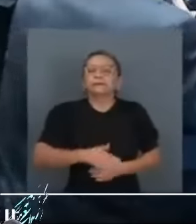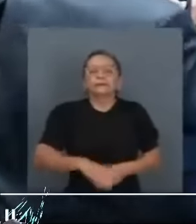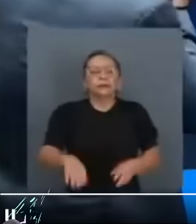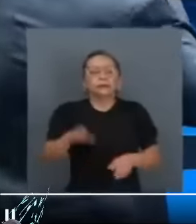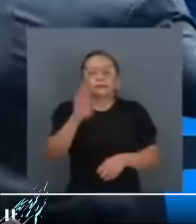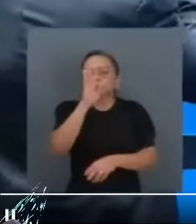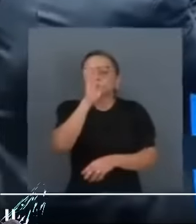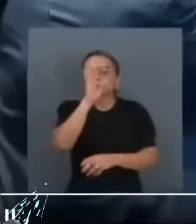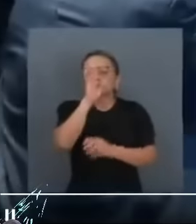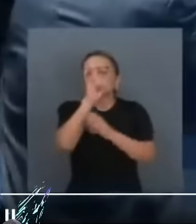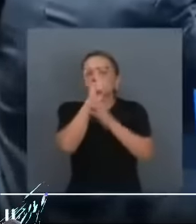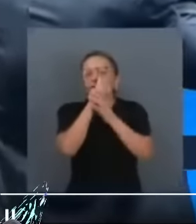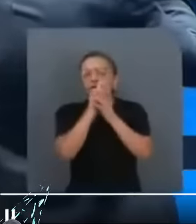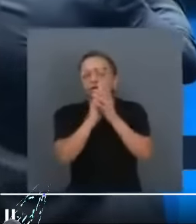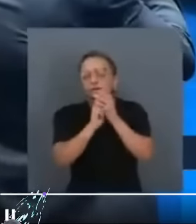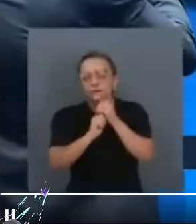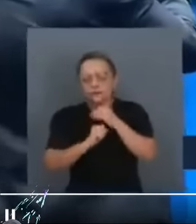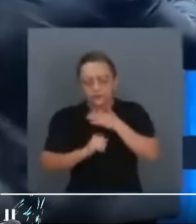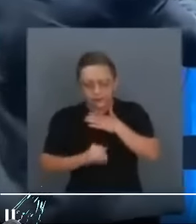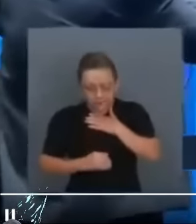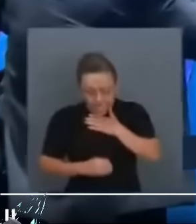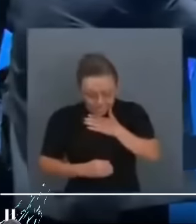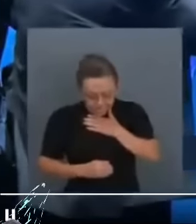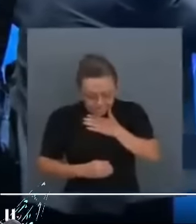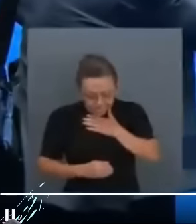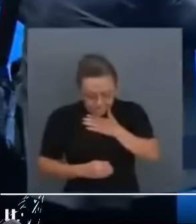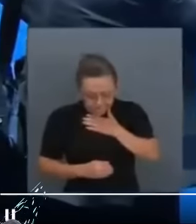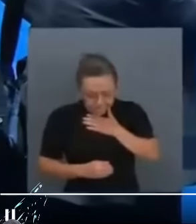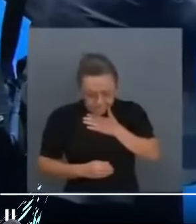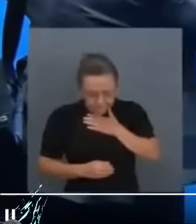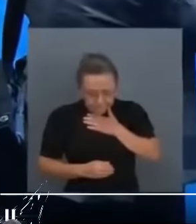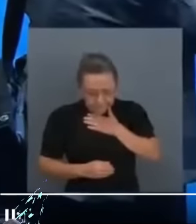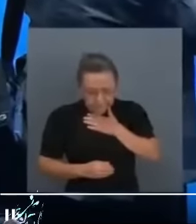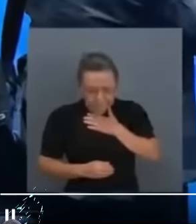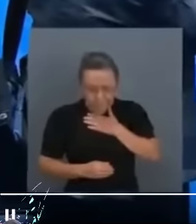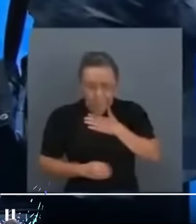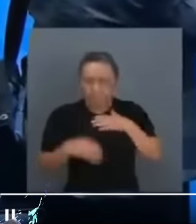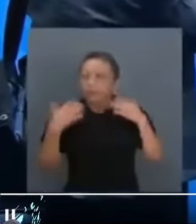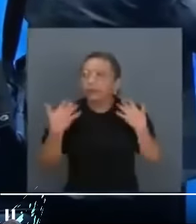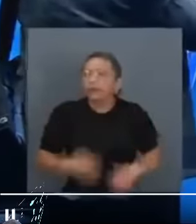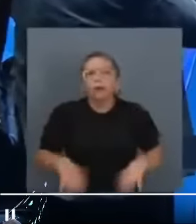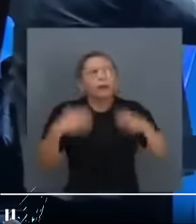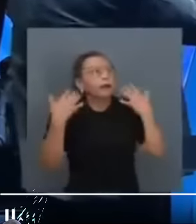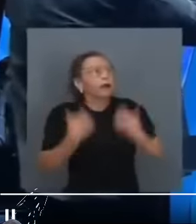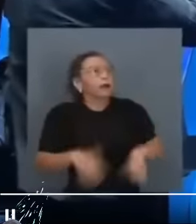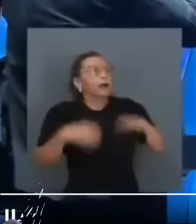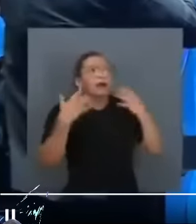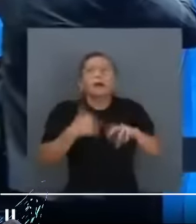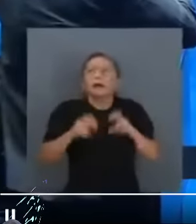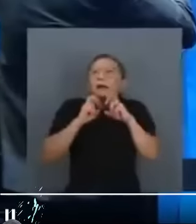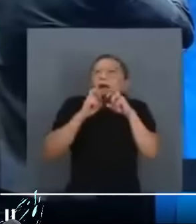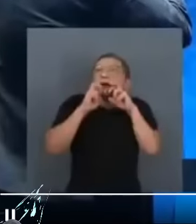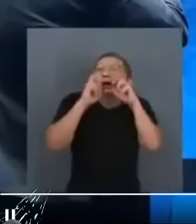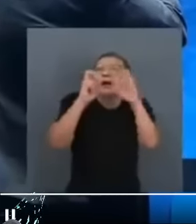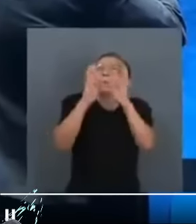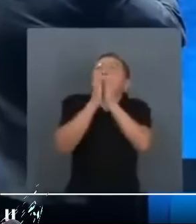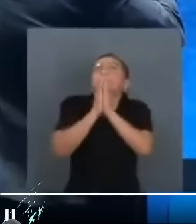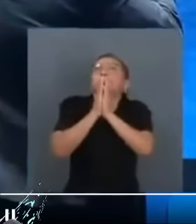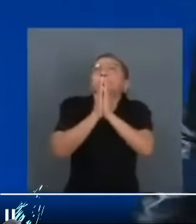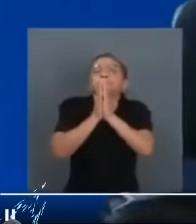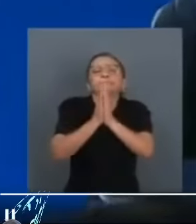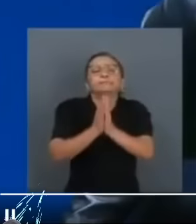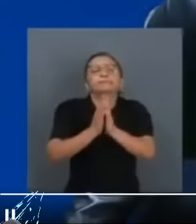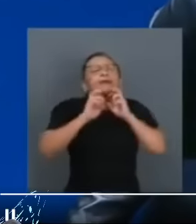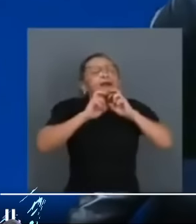acho que é a minha vertente mais mais Generosa tá ligado tentar achar nela ali uma legitimidade do que ela tá